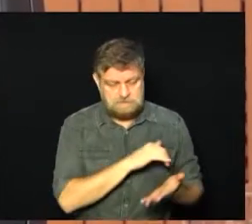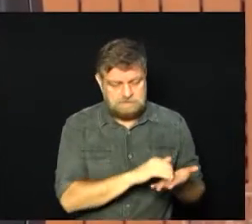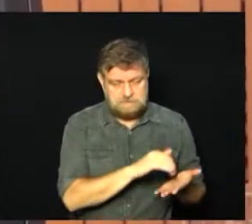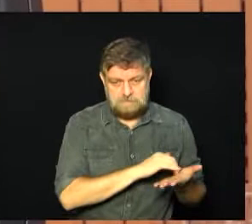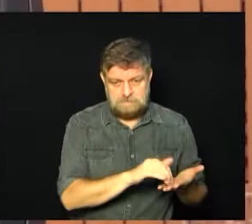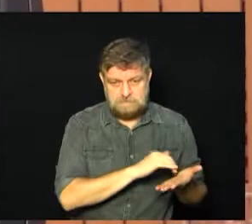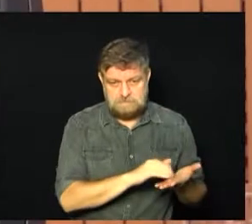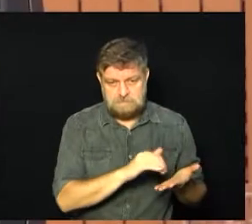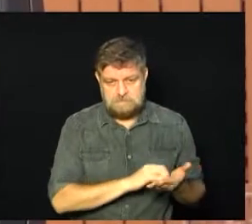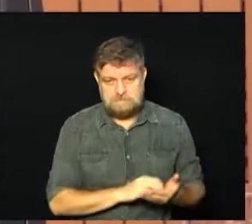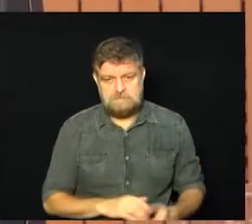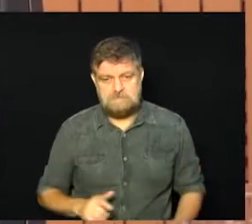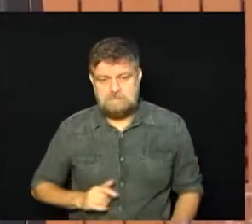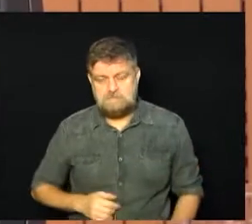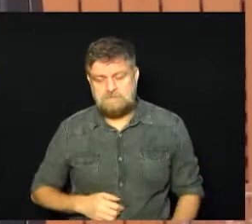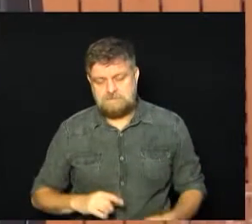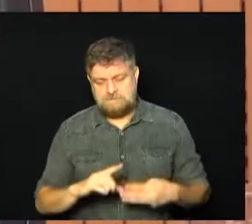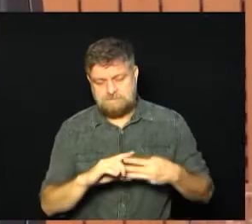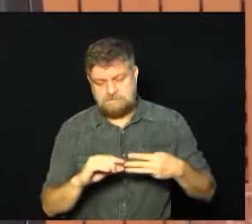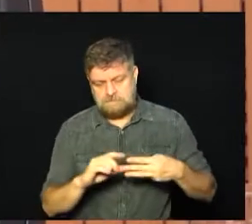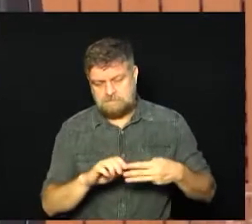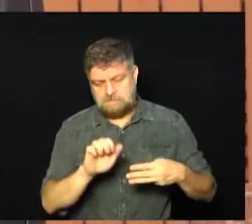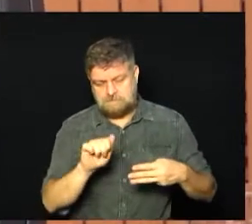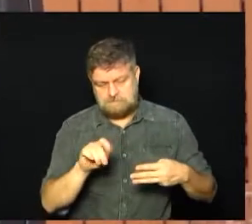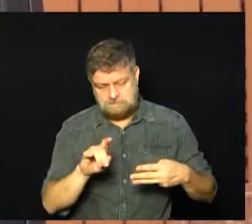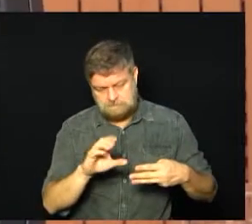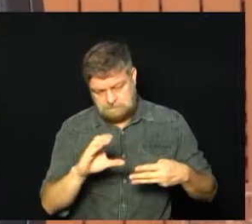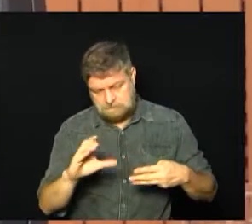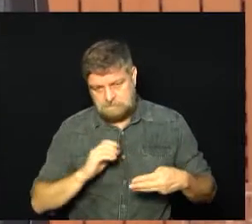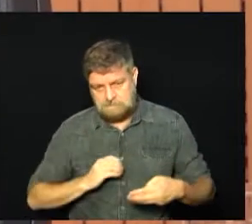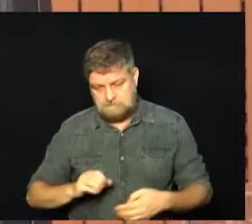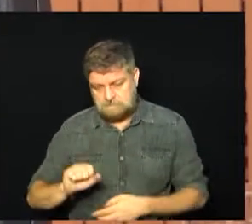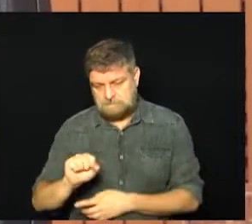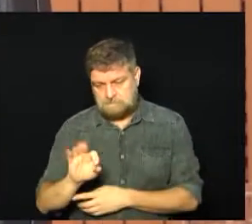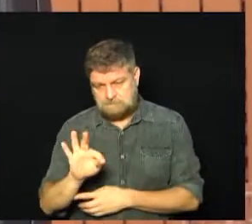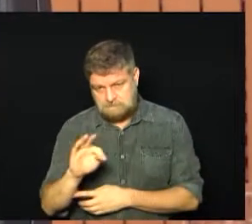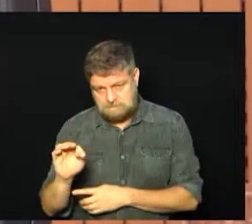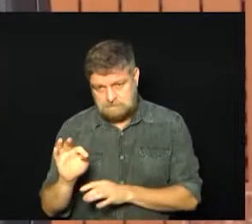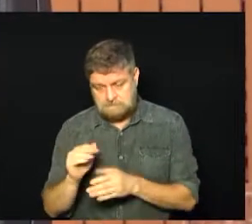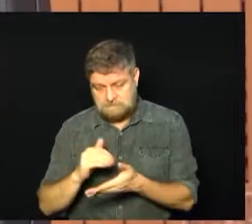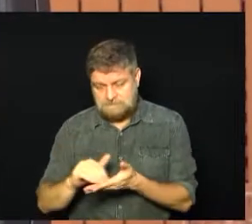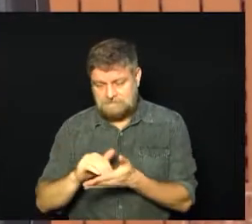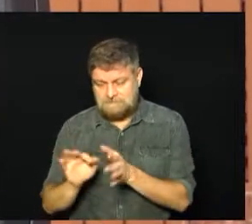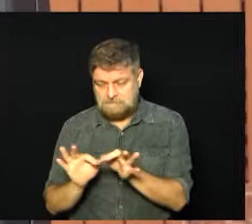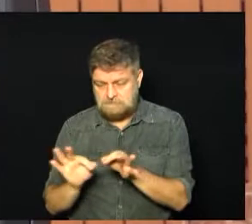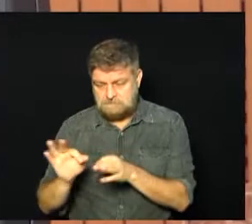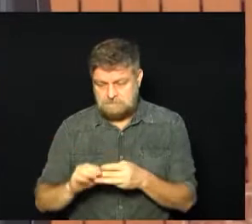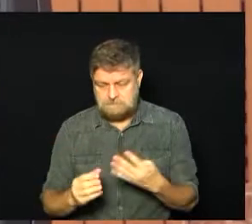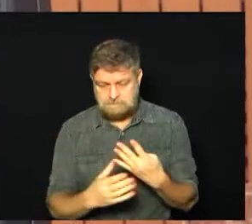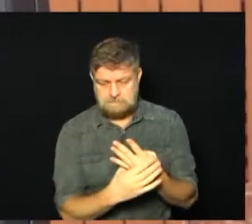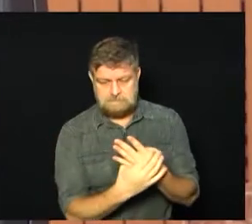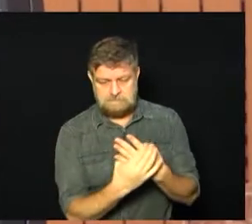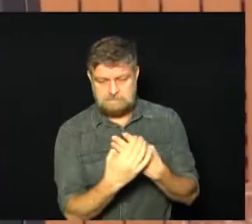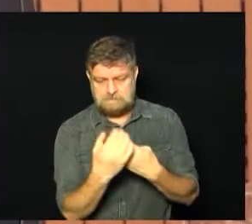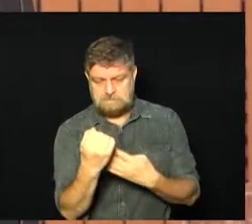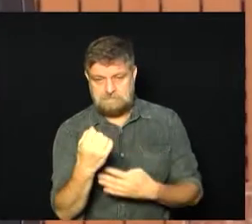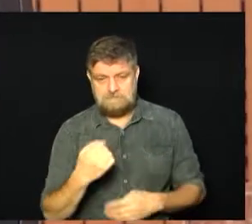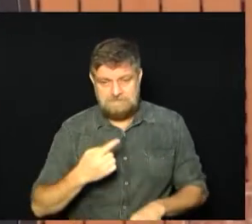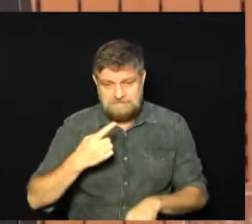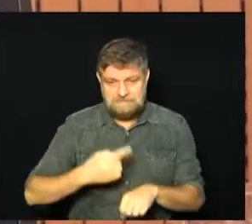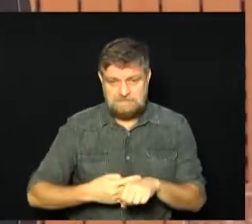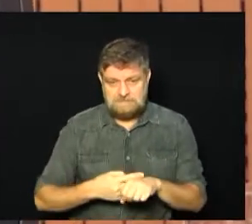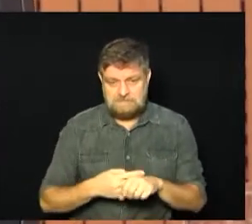e autarquias, INDEC, Desenvolvimento Econômico, CETEC, Planejamento, que a partir do momento que as secretarias se unem